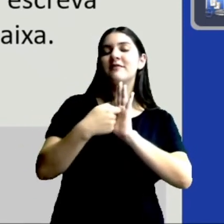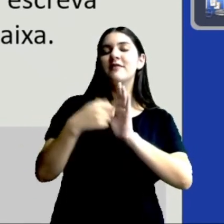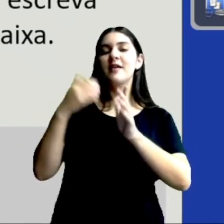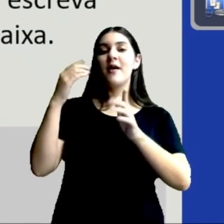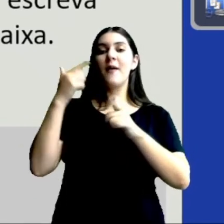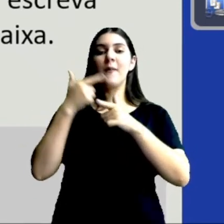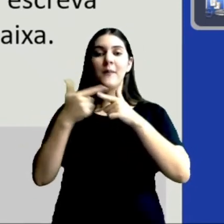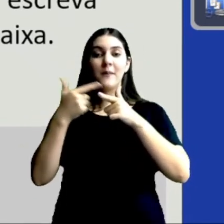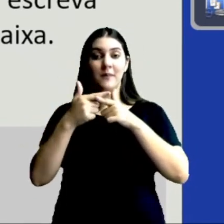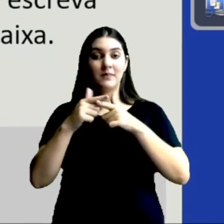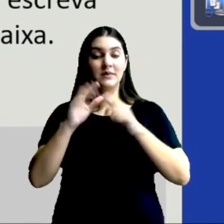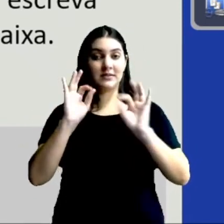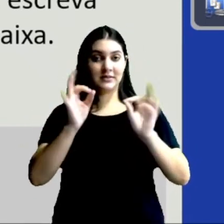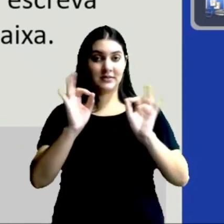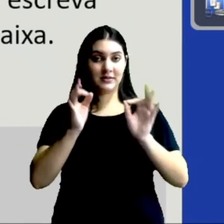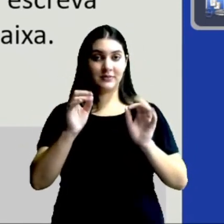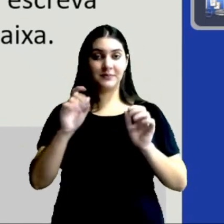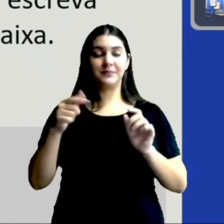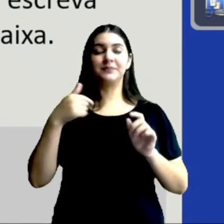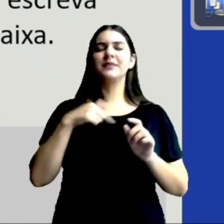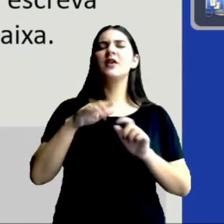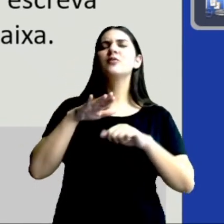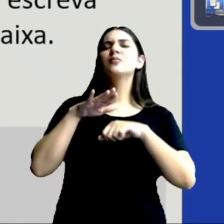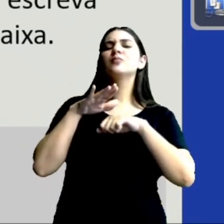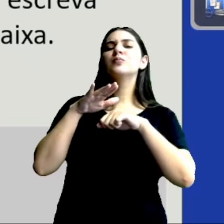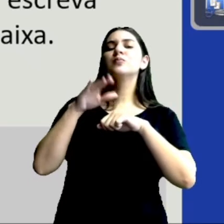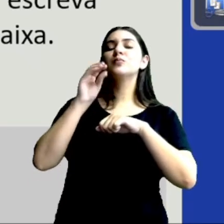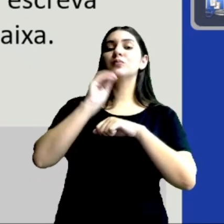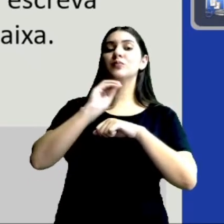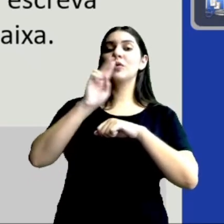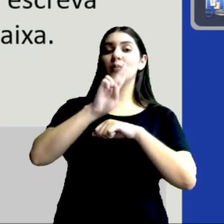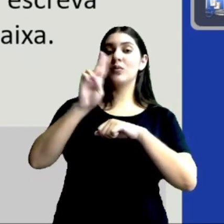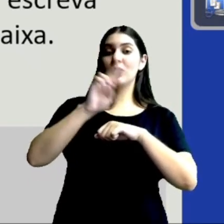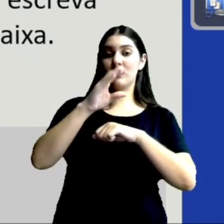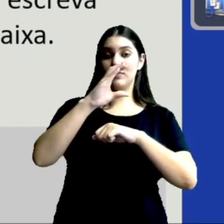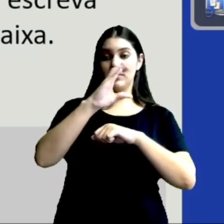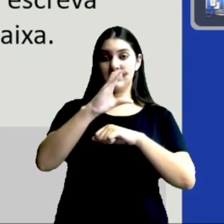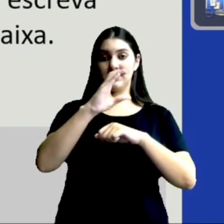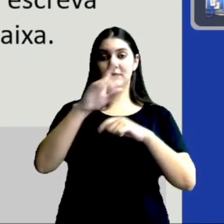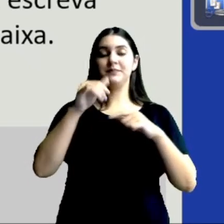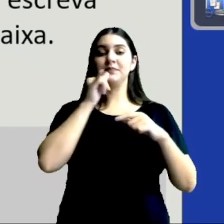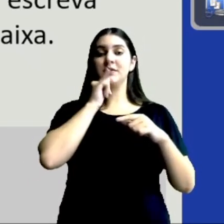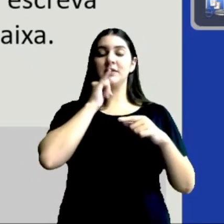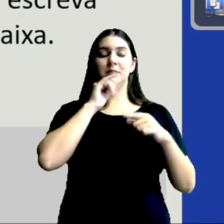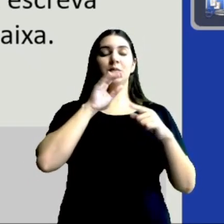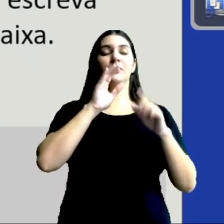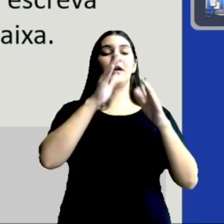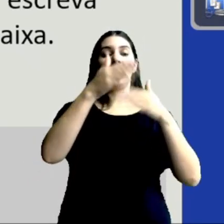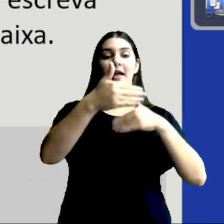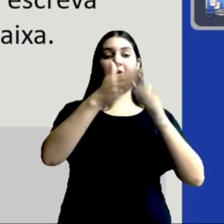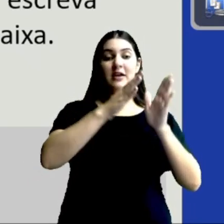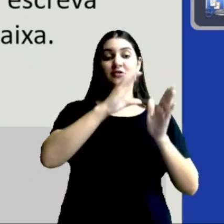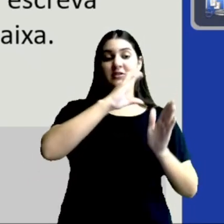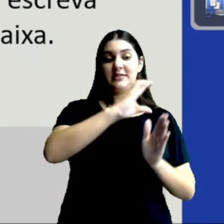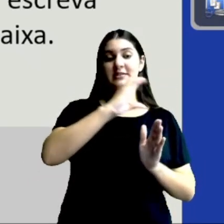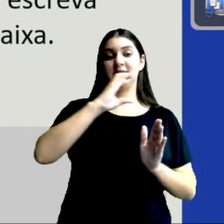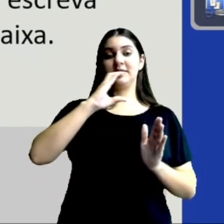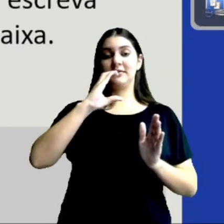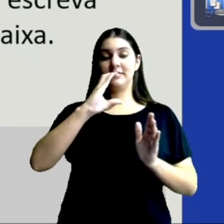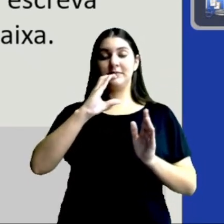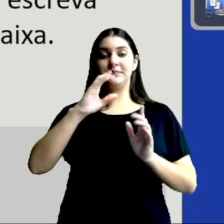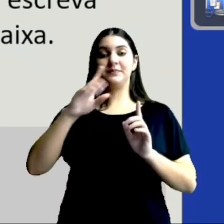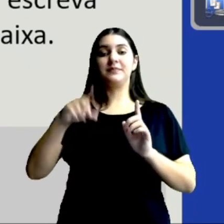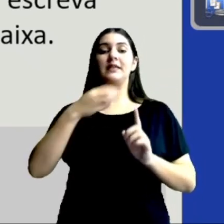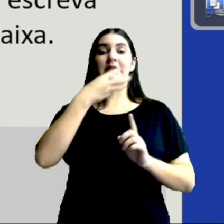Esta igualdade, eu chamei de C, cada caixa dessa, ó. Então, 3 caixas, mais